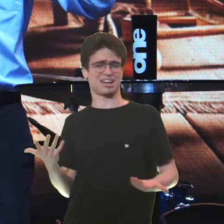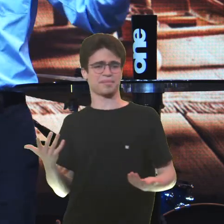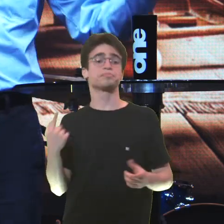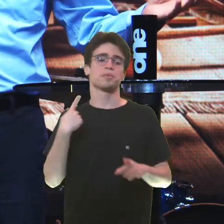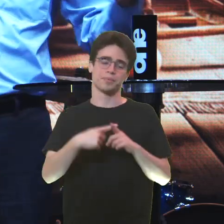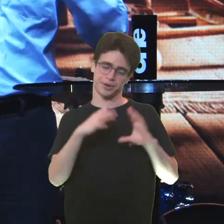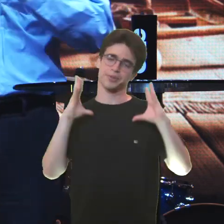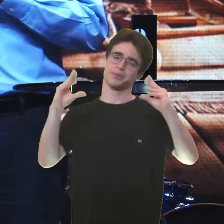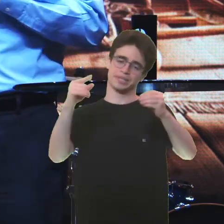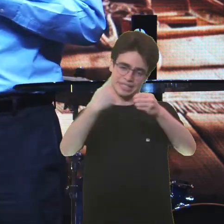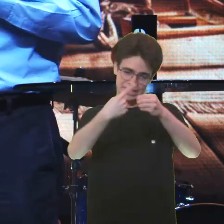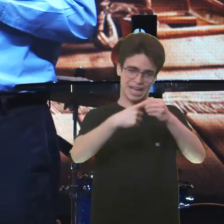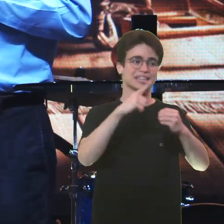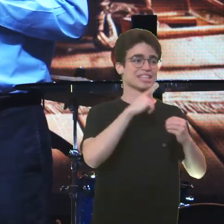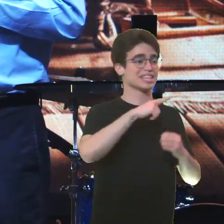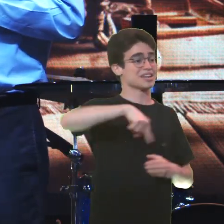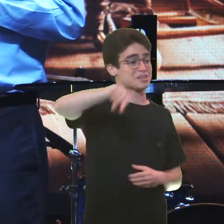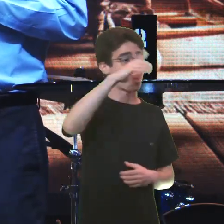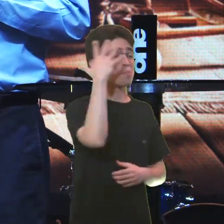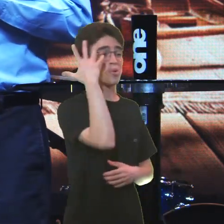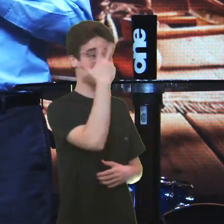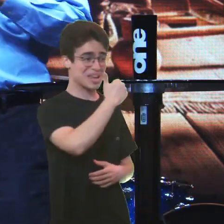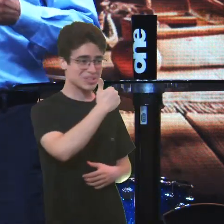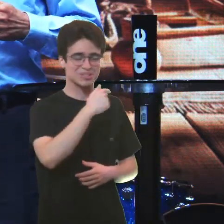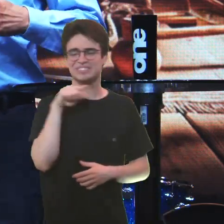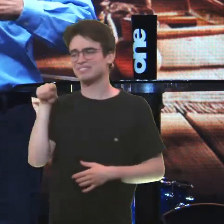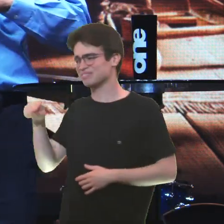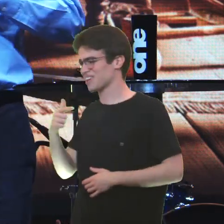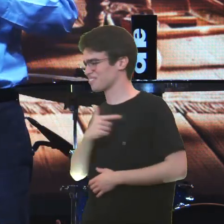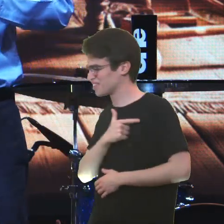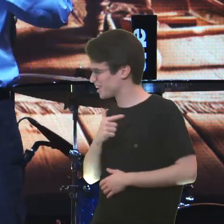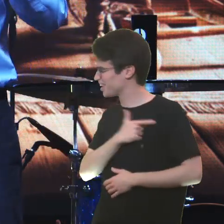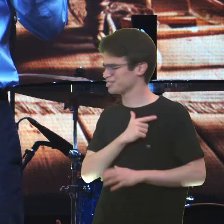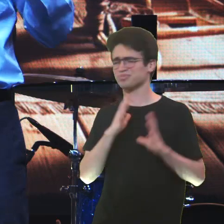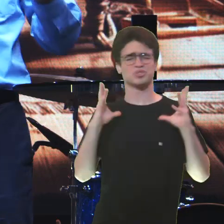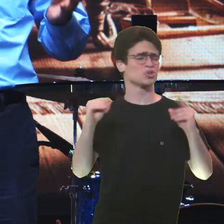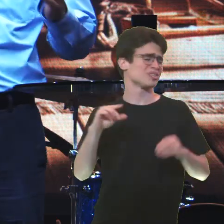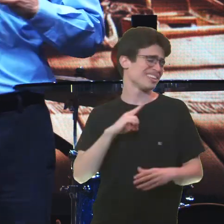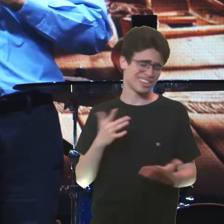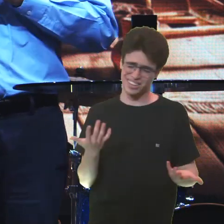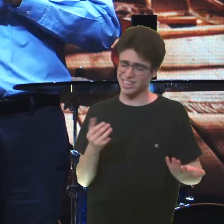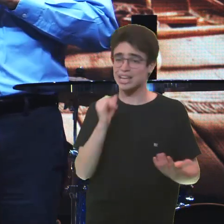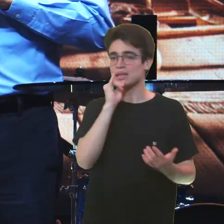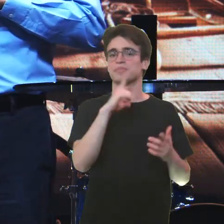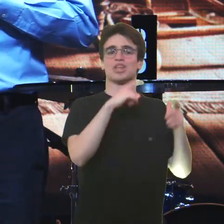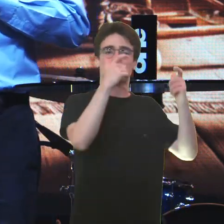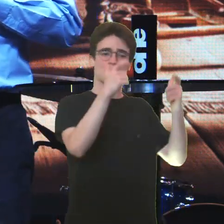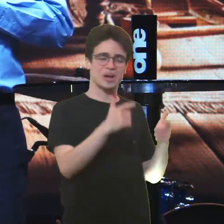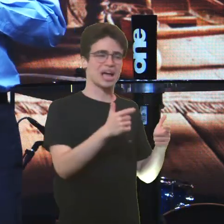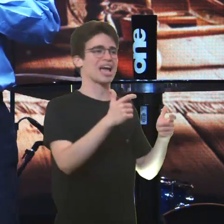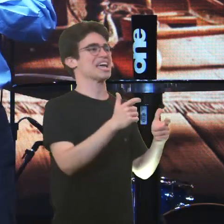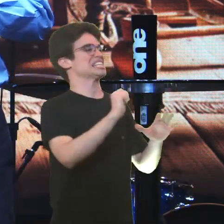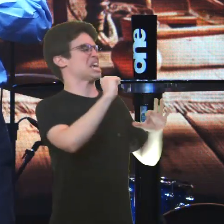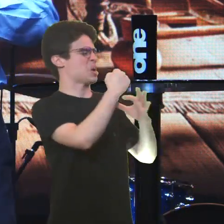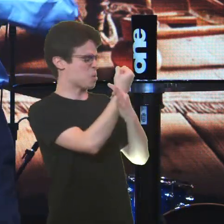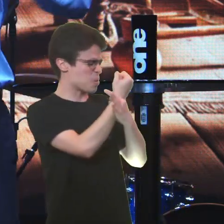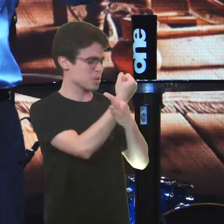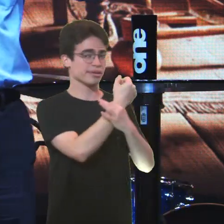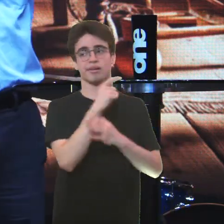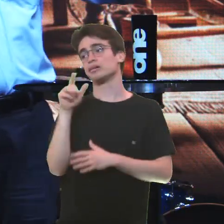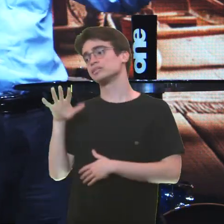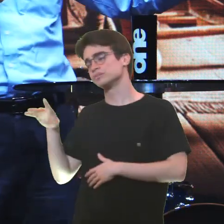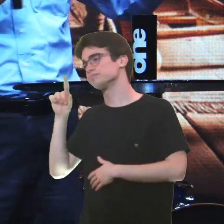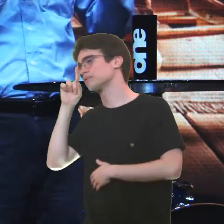un lado feo e también. um lado feio também. Hay lugares seguros y Tem hay lugares lugares seguros, peligrosos. tem lugares perigosos,